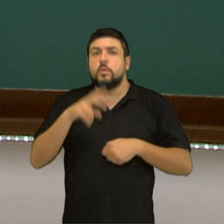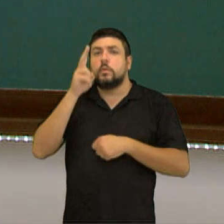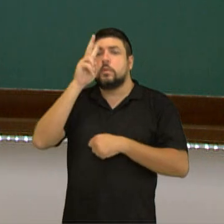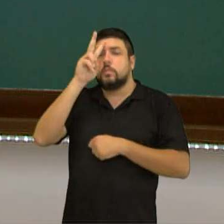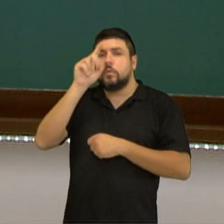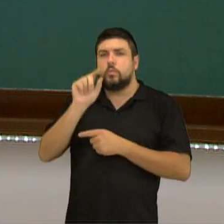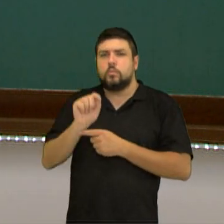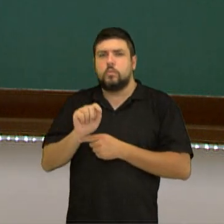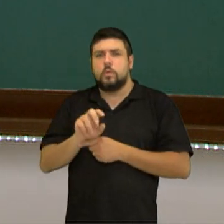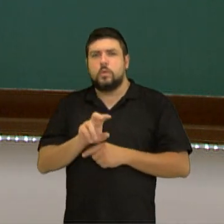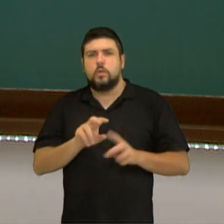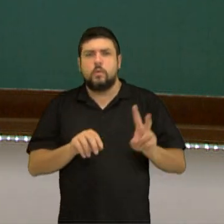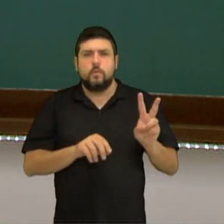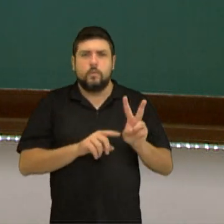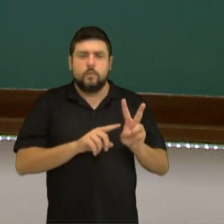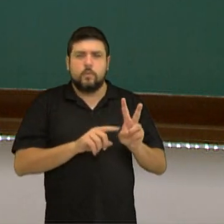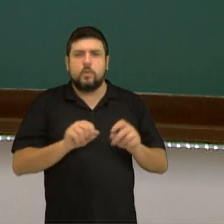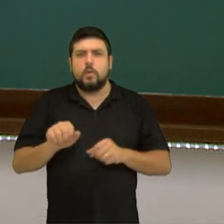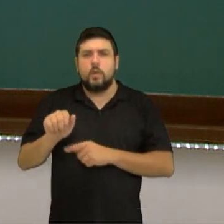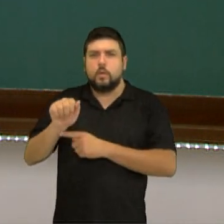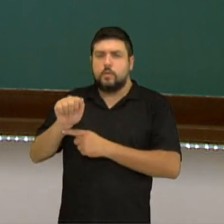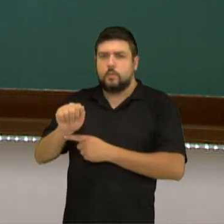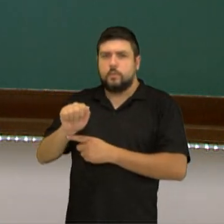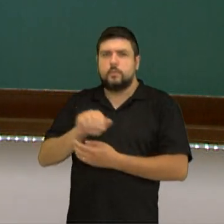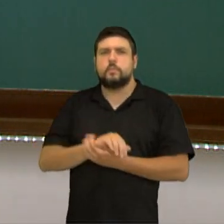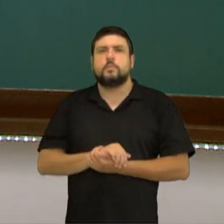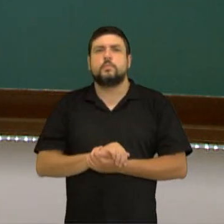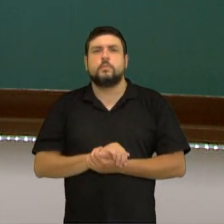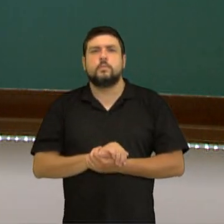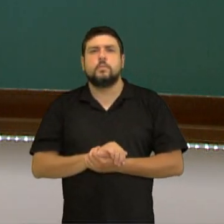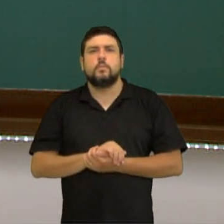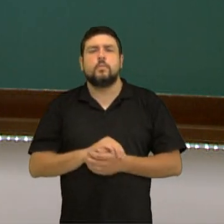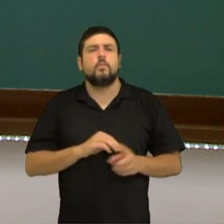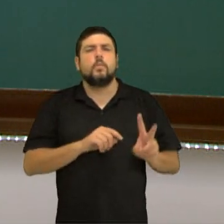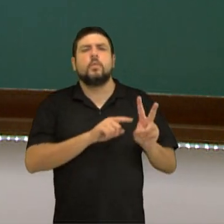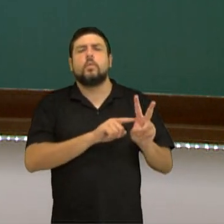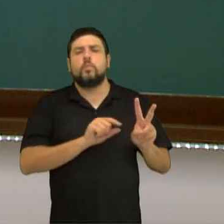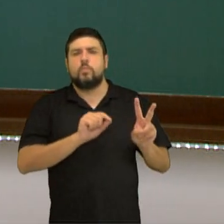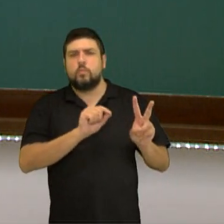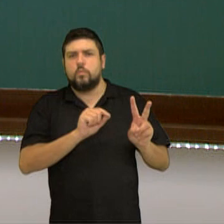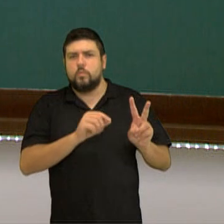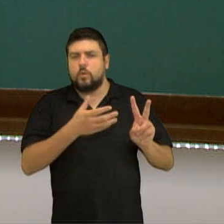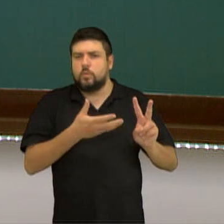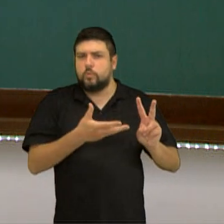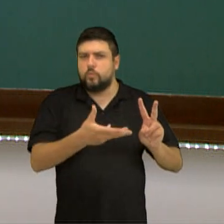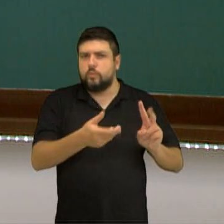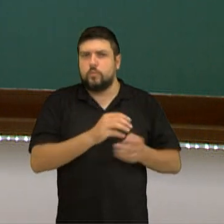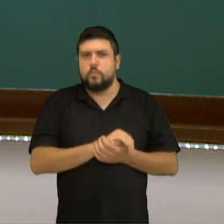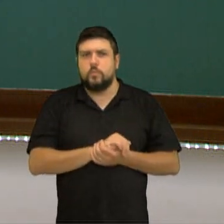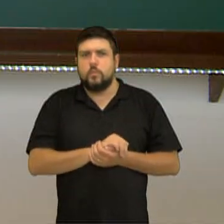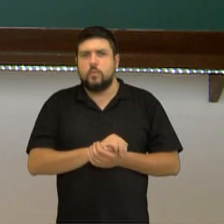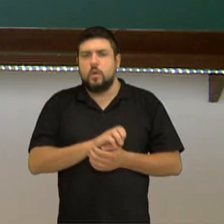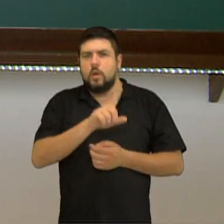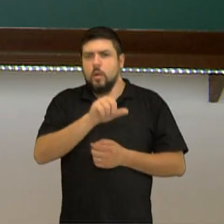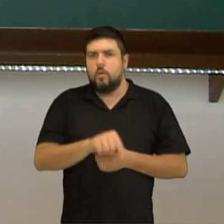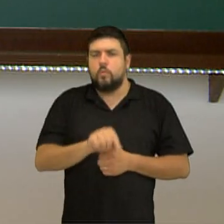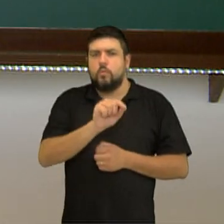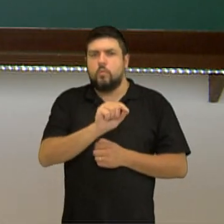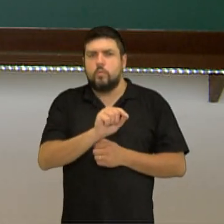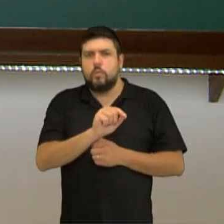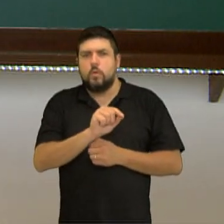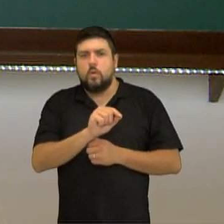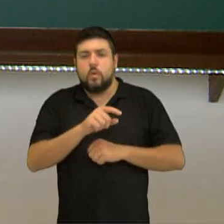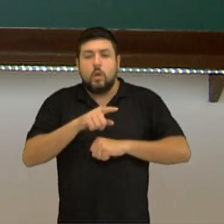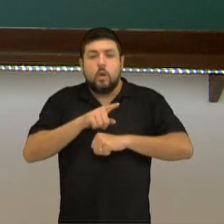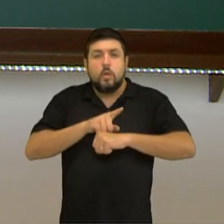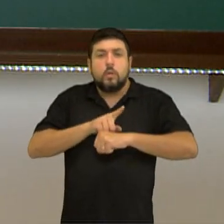e aceleração. Velocidade definição dela, representa velocidade igual ao deslocamento sobre o tempo, certo?